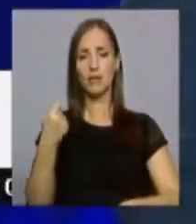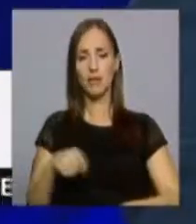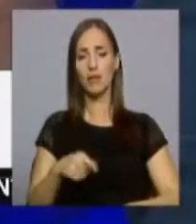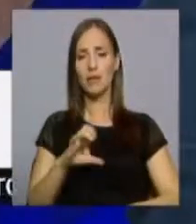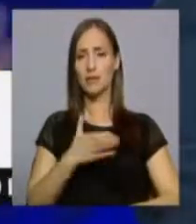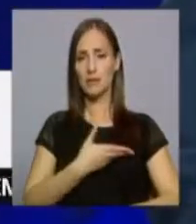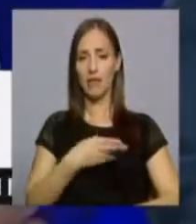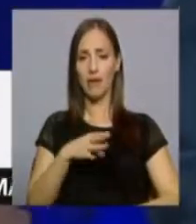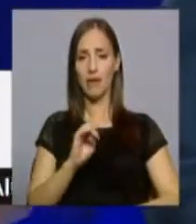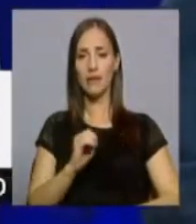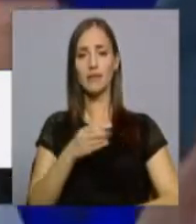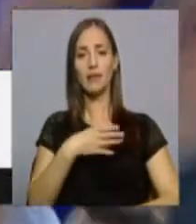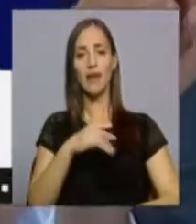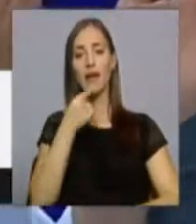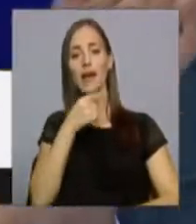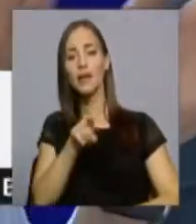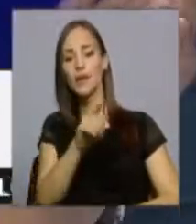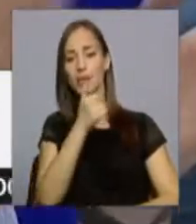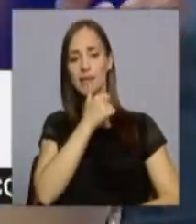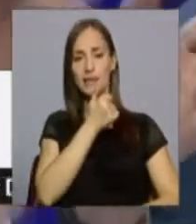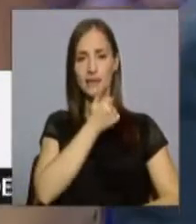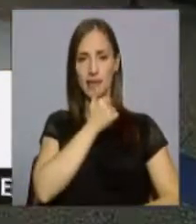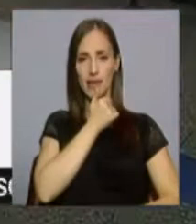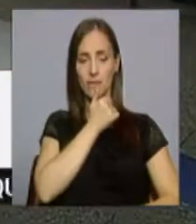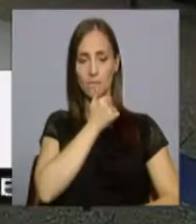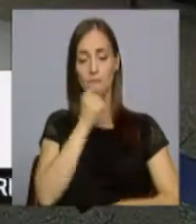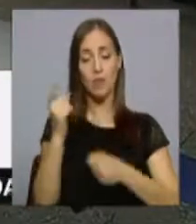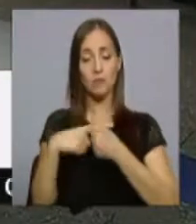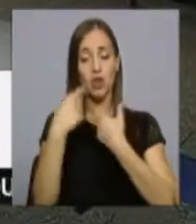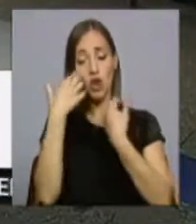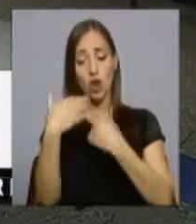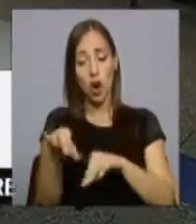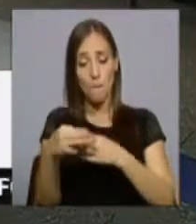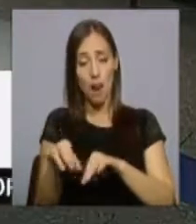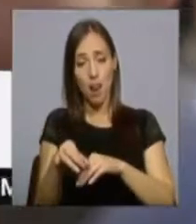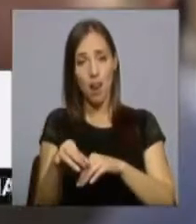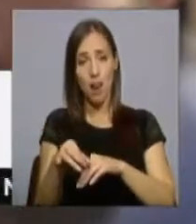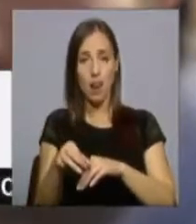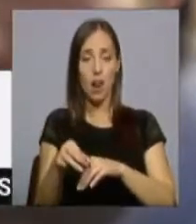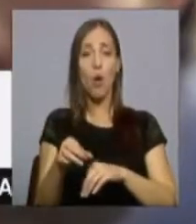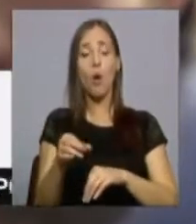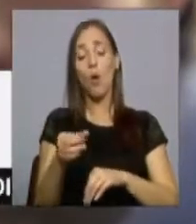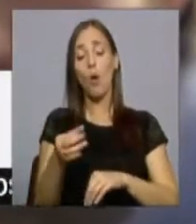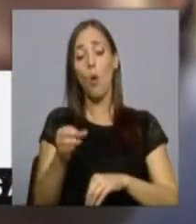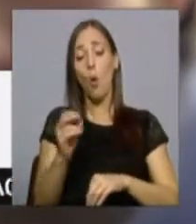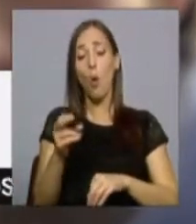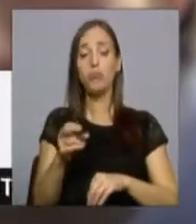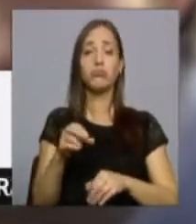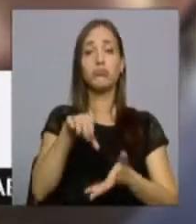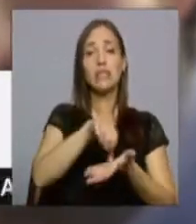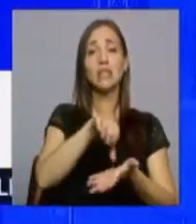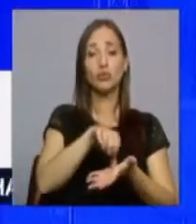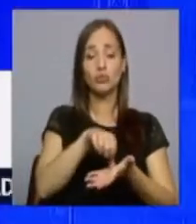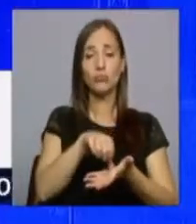que Rui Rio se decida pelo parceiro natural ou pelo Bloco Central. É o tal pisca-pisca.